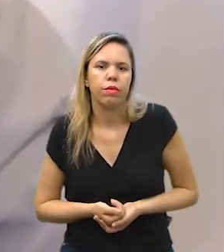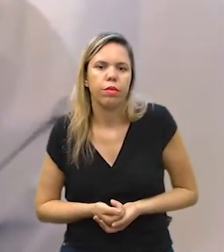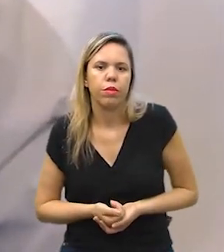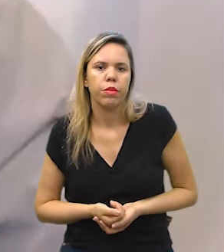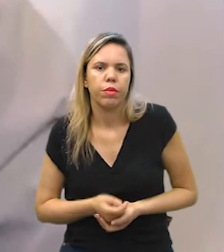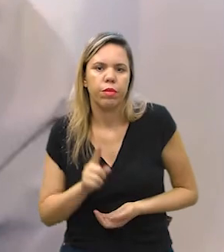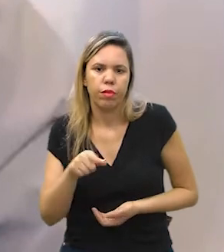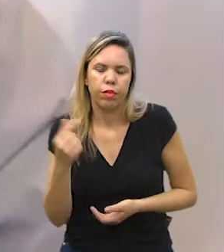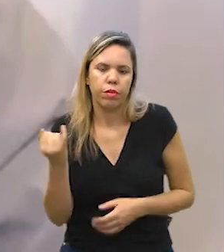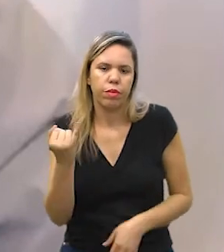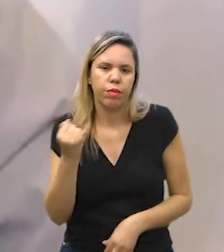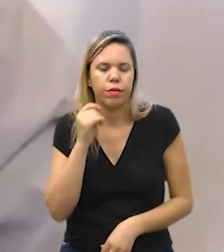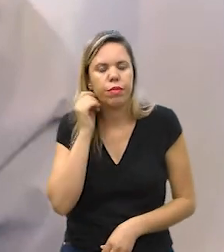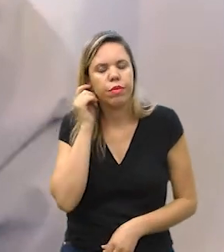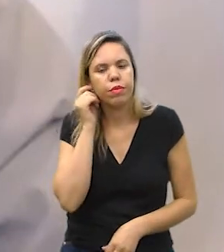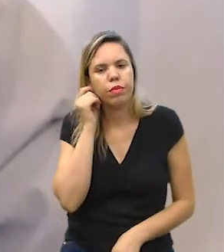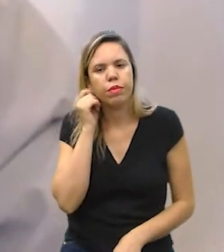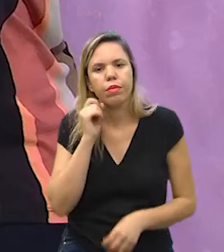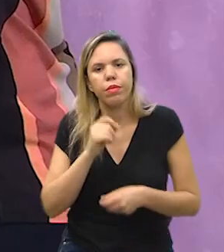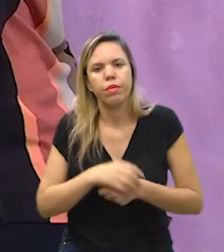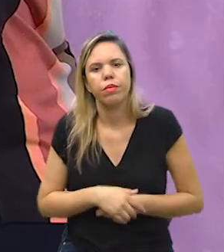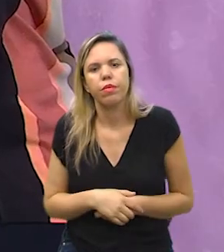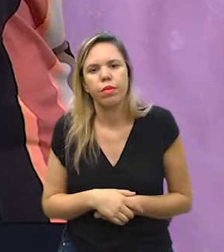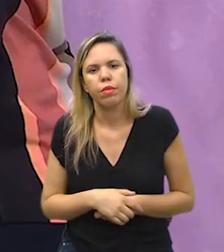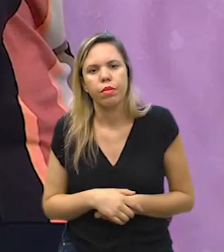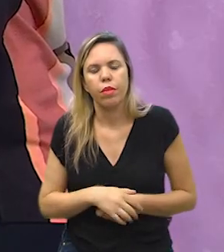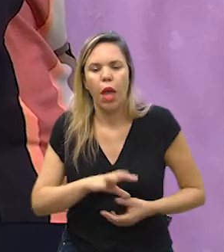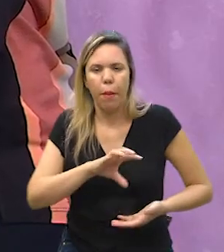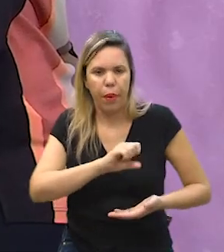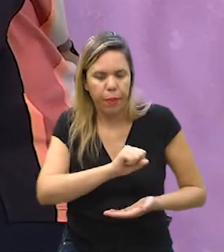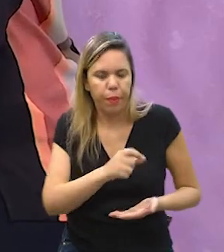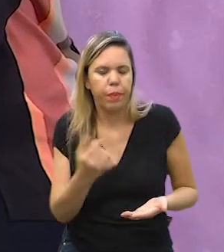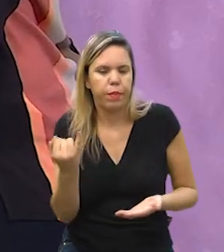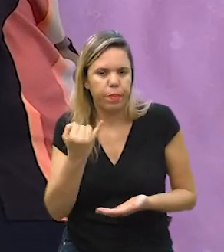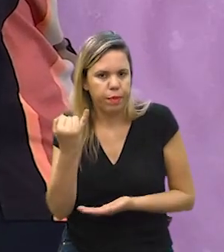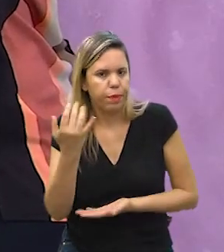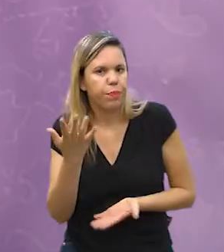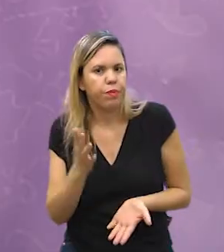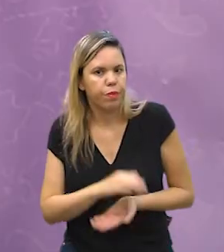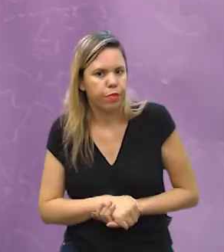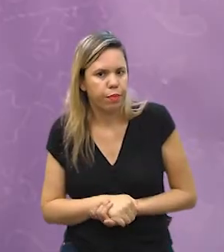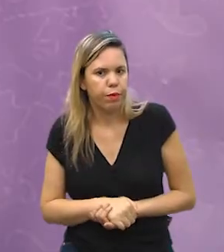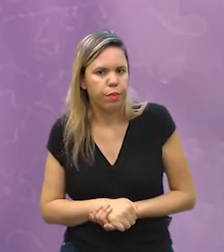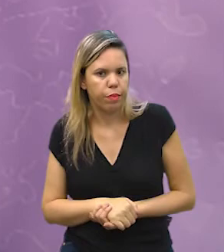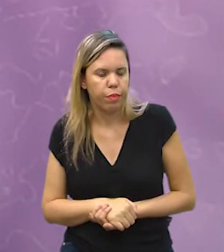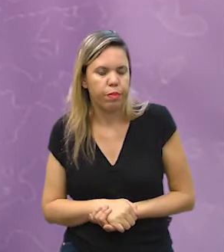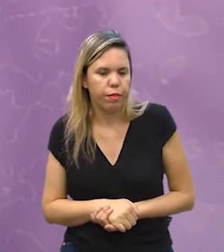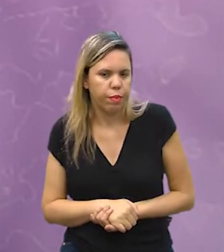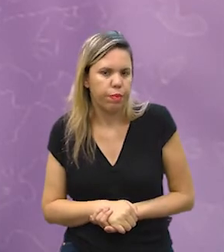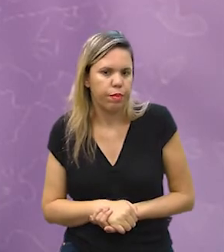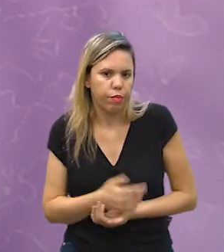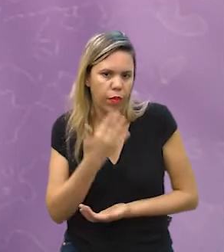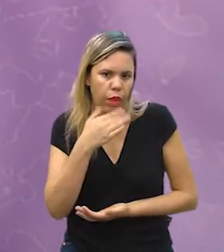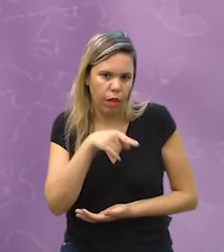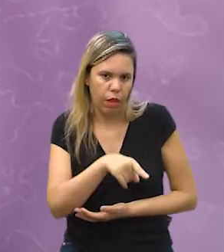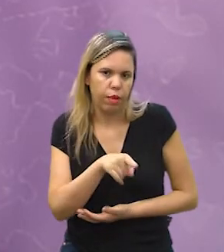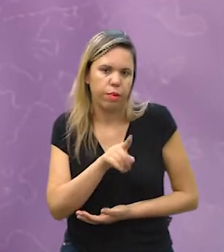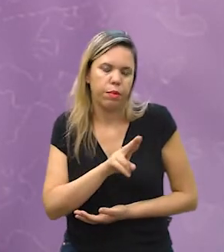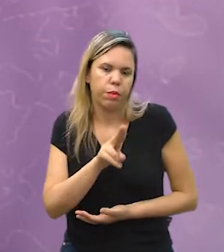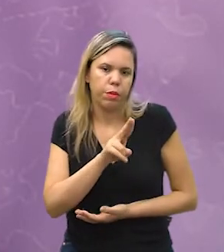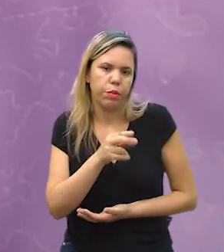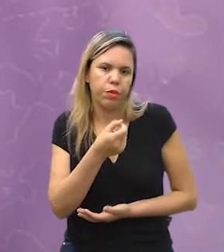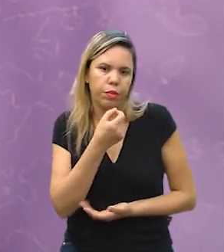Então, isso é muito importante. A amamentação é uma coisa extremamente importante na criança, o tipo